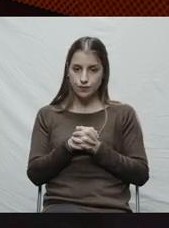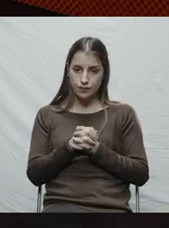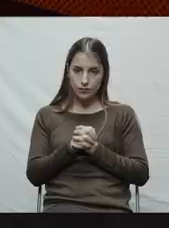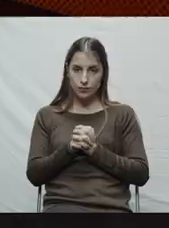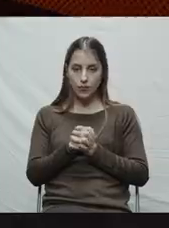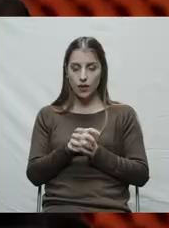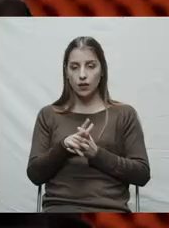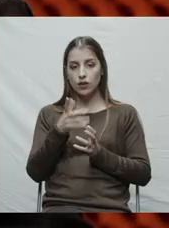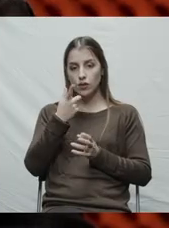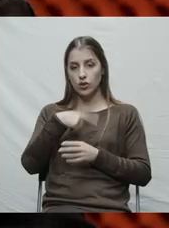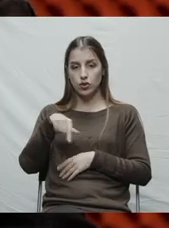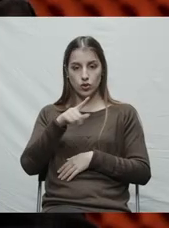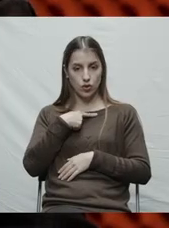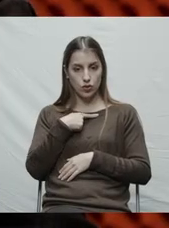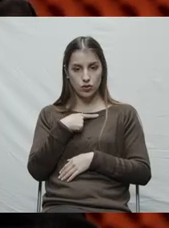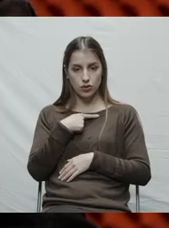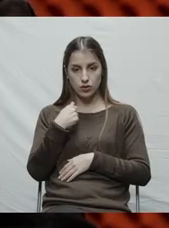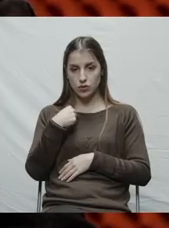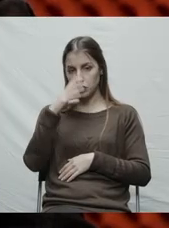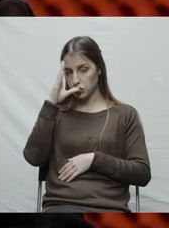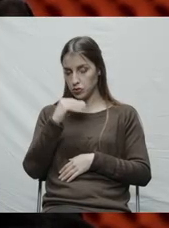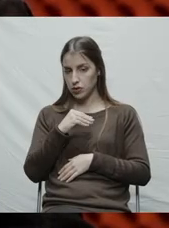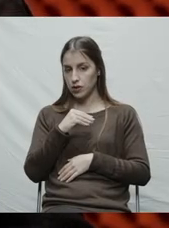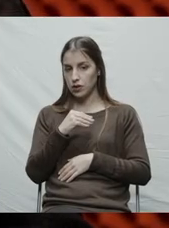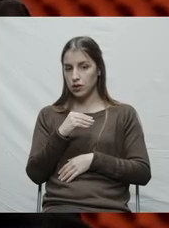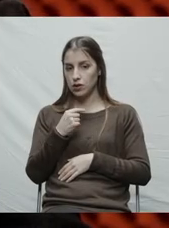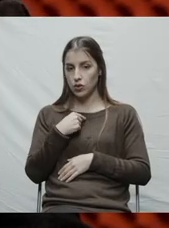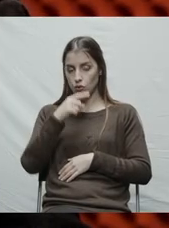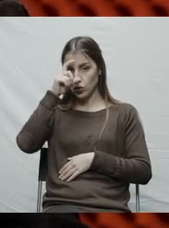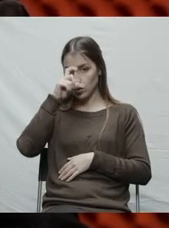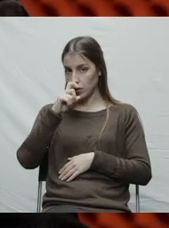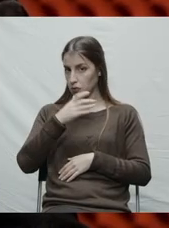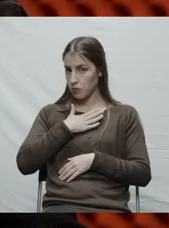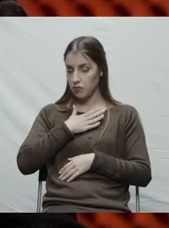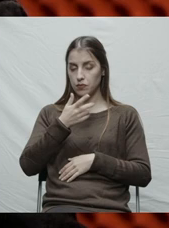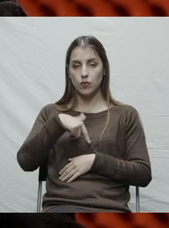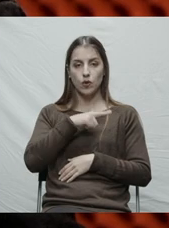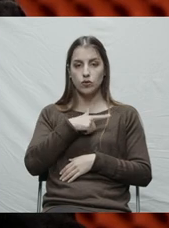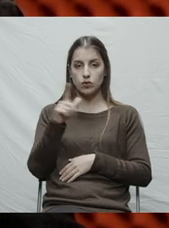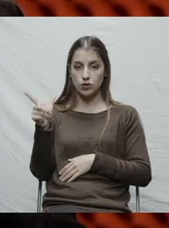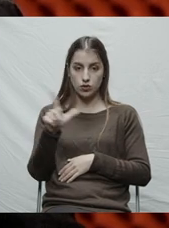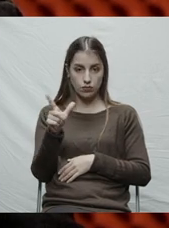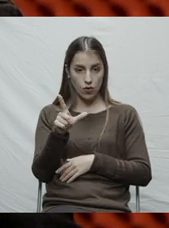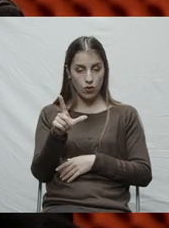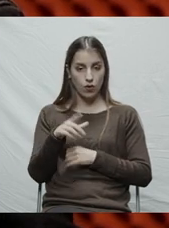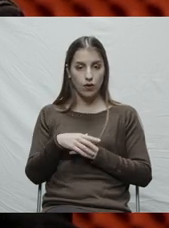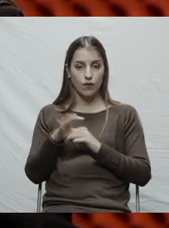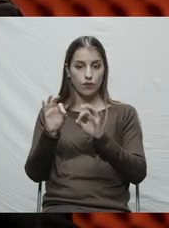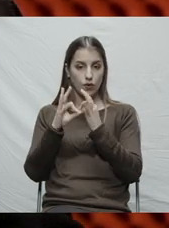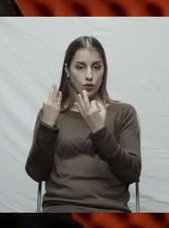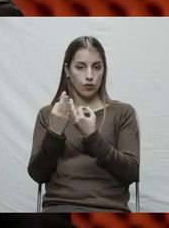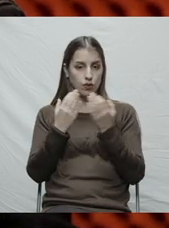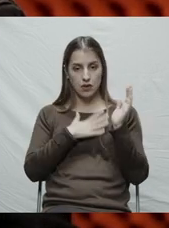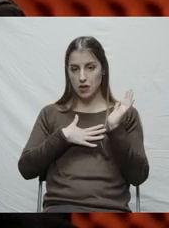sim. Nós íamos, sei lá, eu lembro-me, estava em Lisboa, a Joana na Fórum Dance. Nós